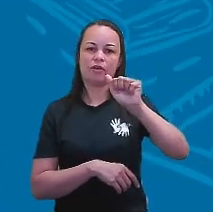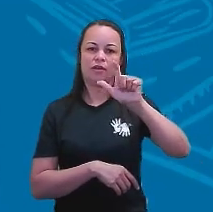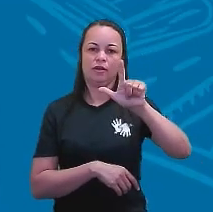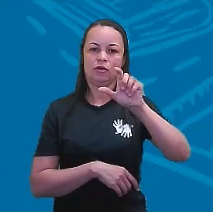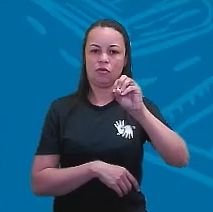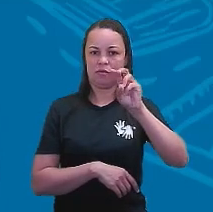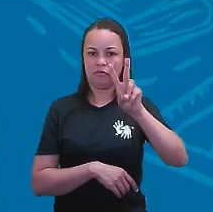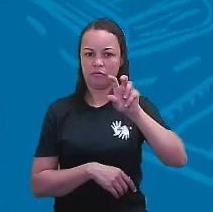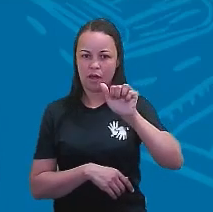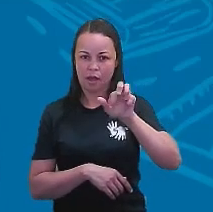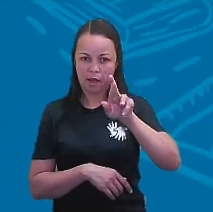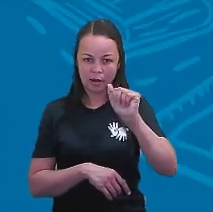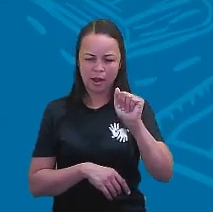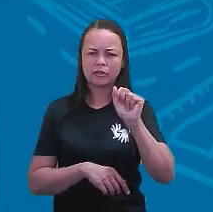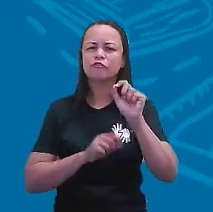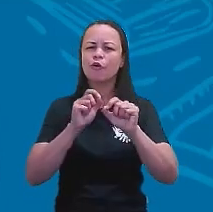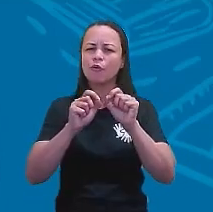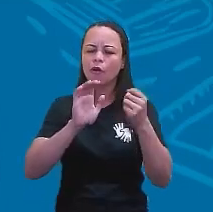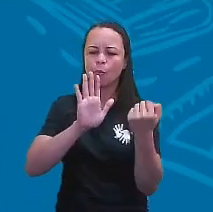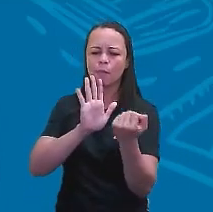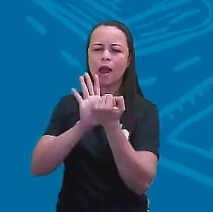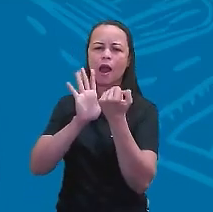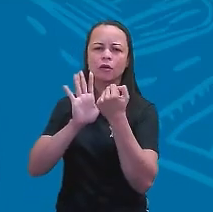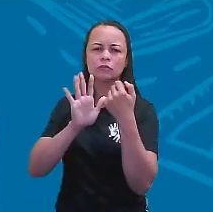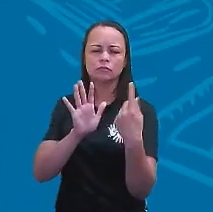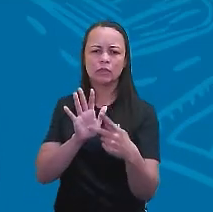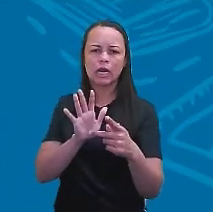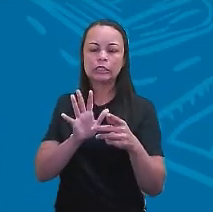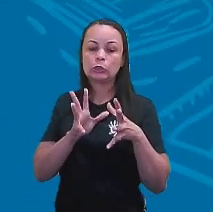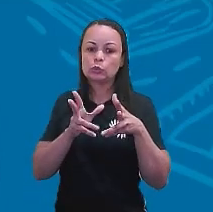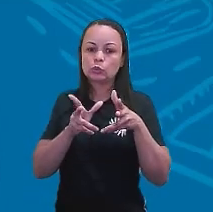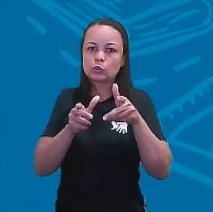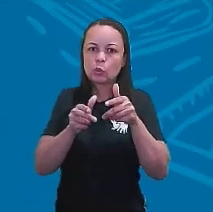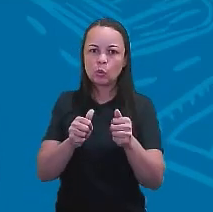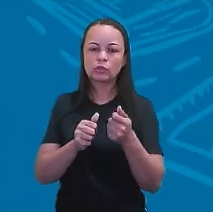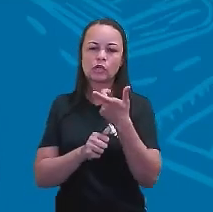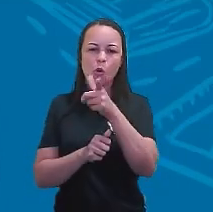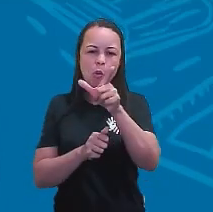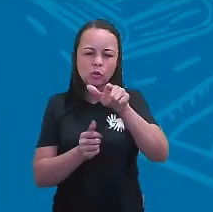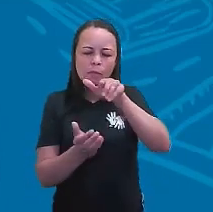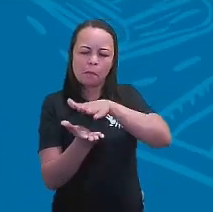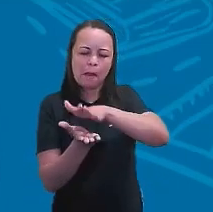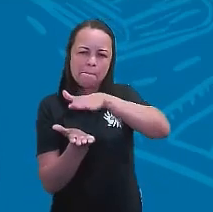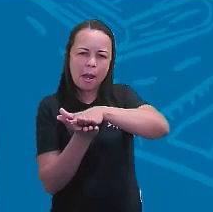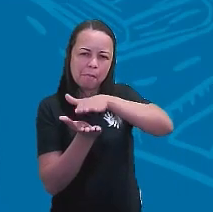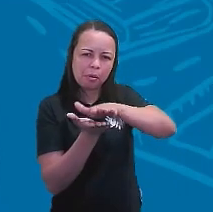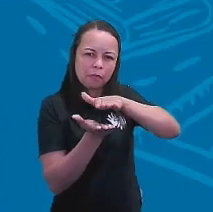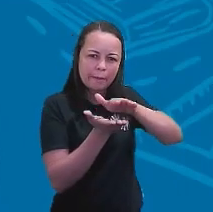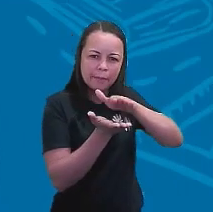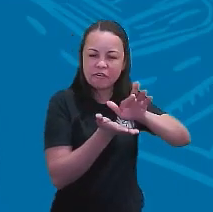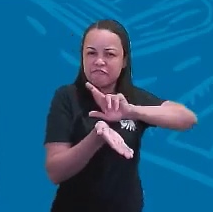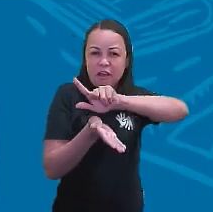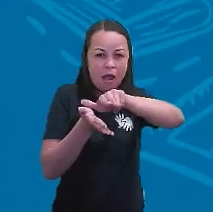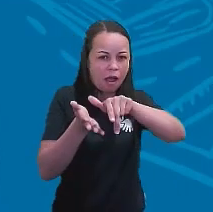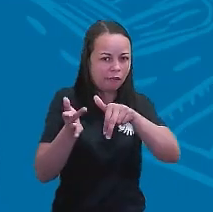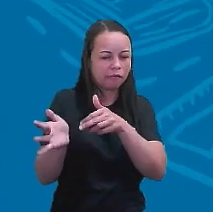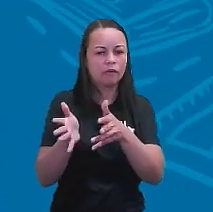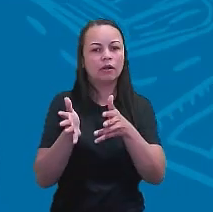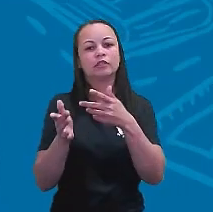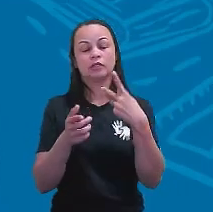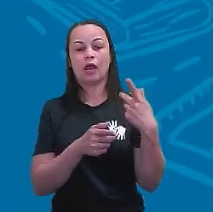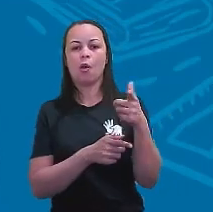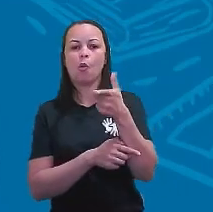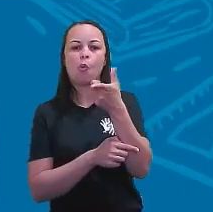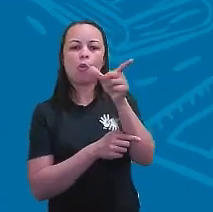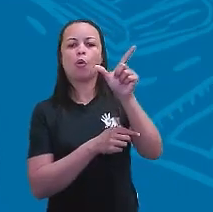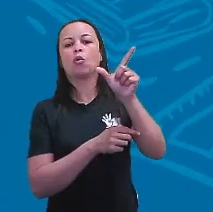marco exatamente para todas as outras publicações dele com relação a outros